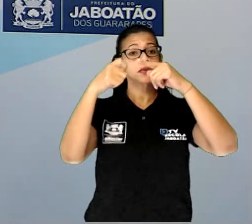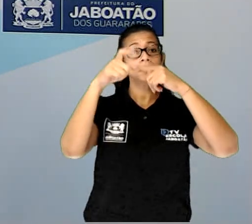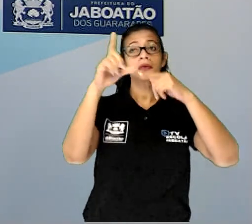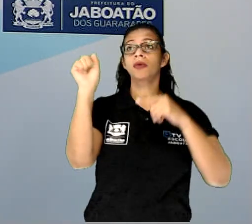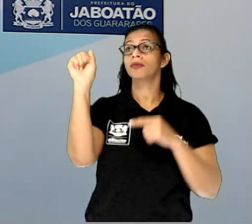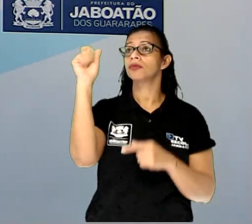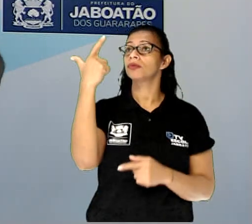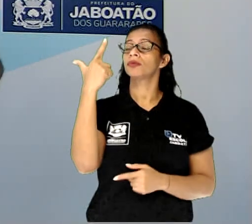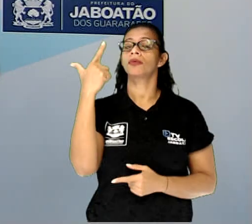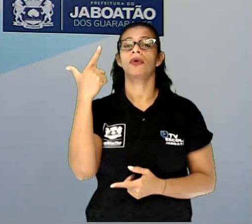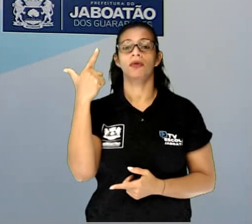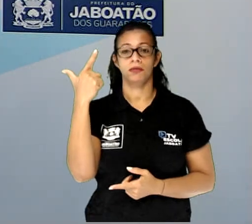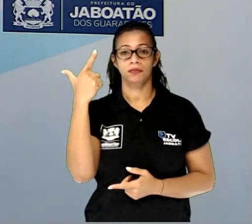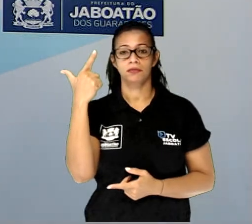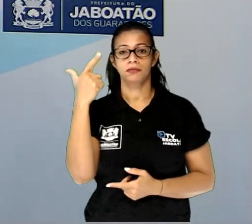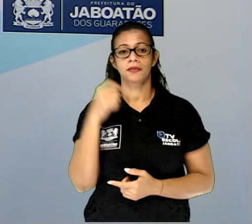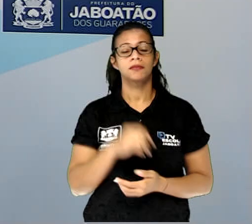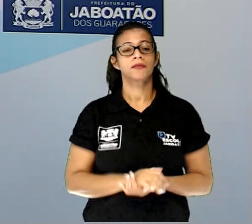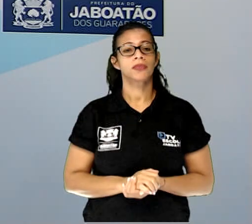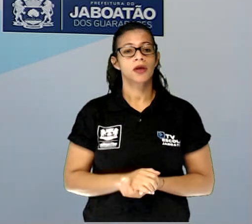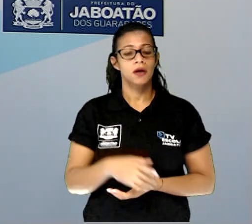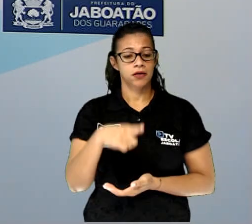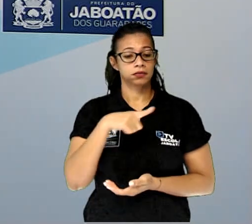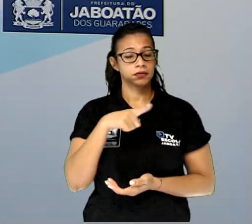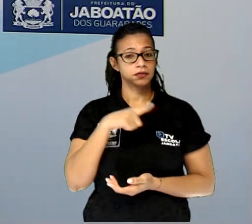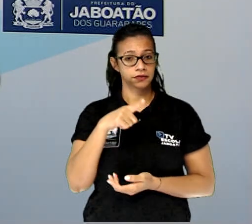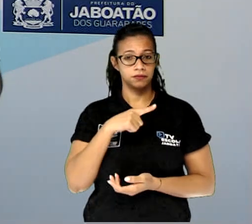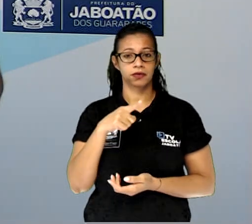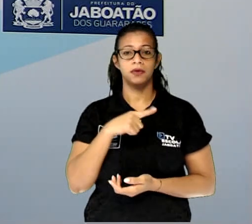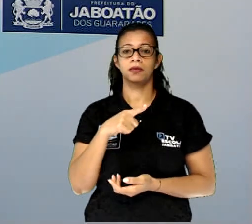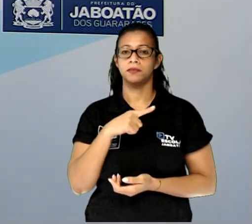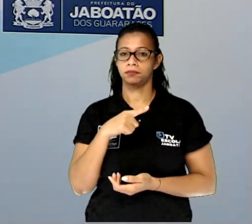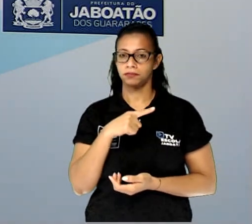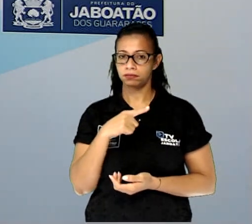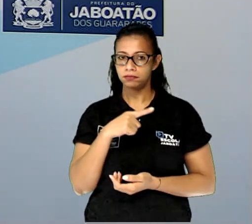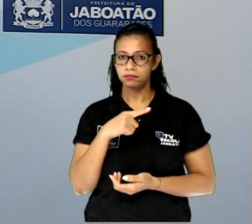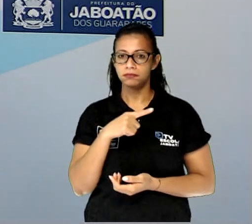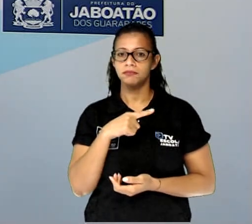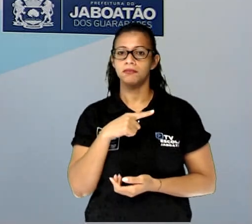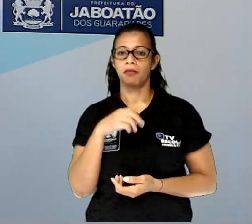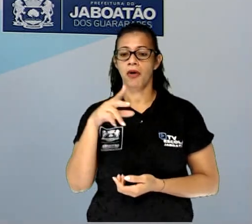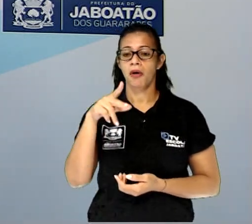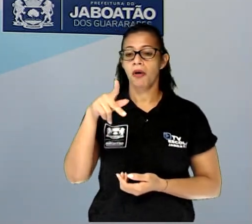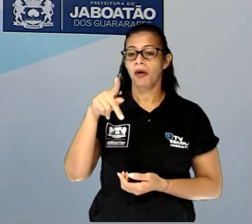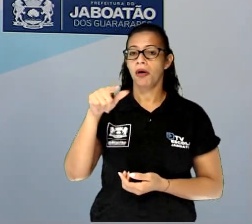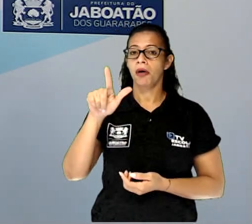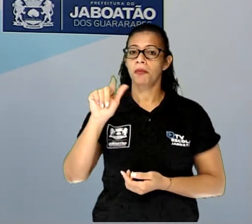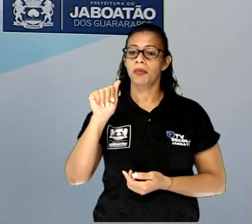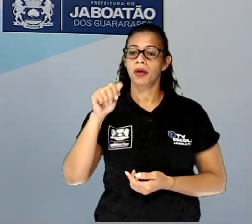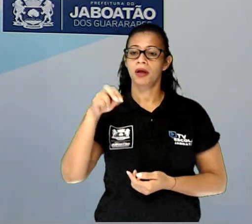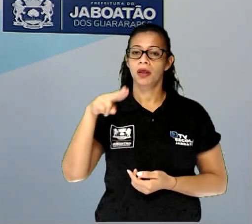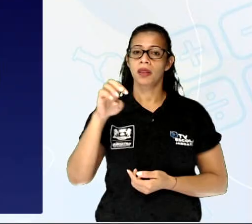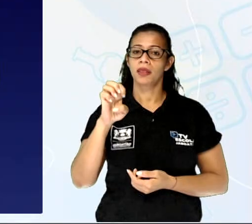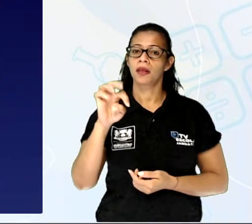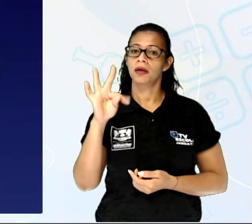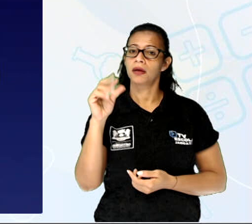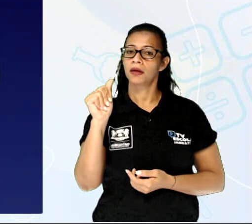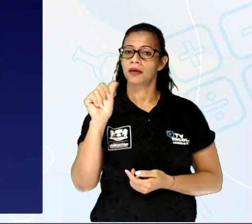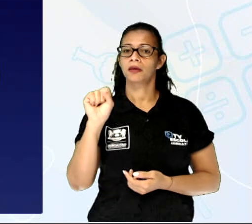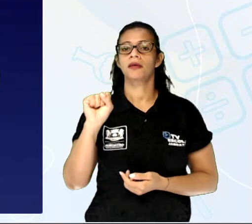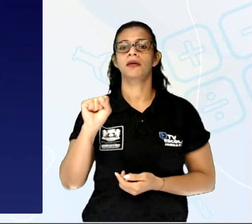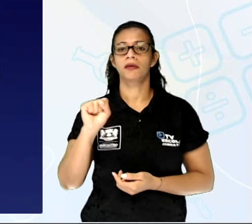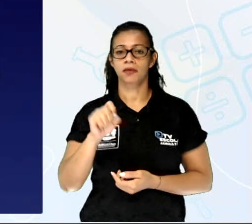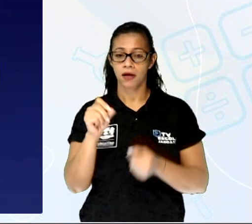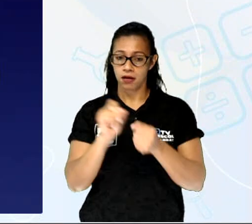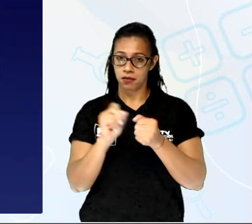desenvolveram ali planetas, né? E esses planetas fazem parte do nosso sistema solar. Tá